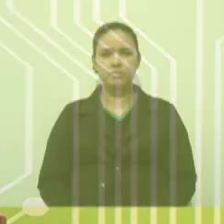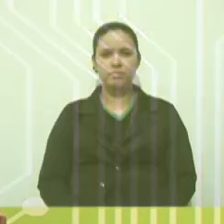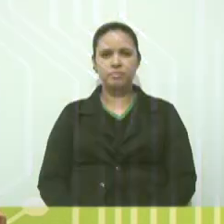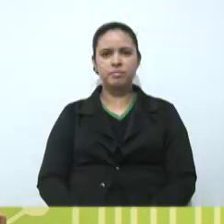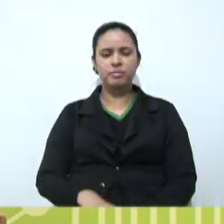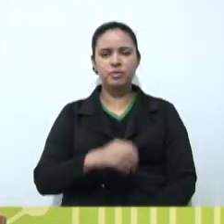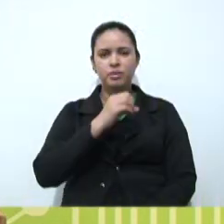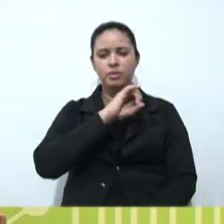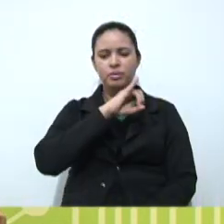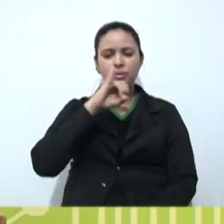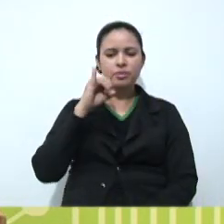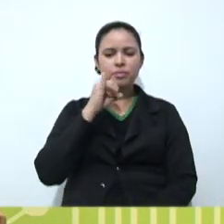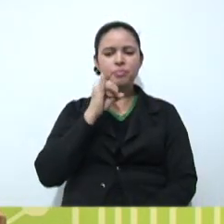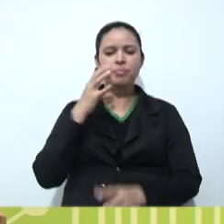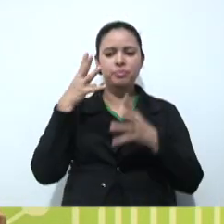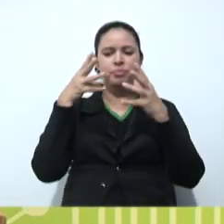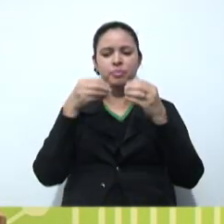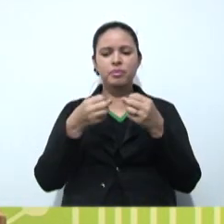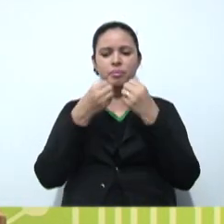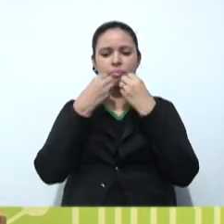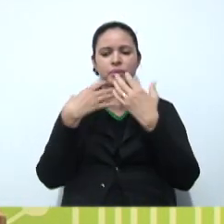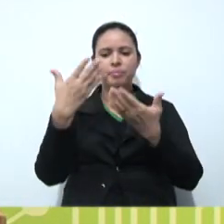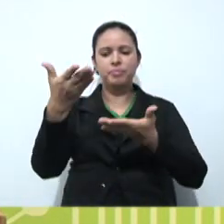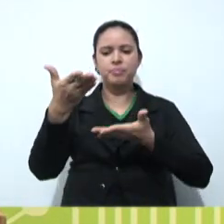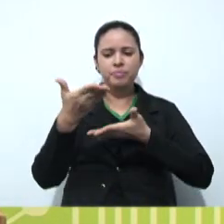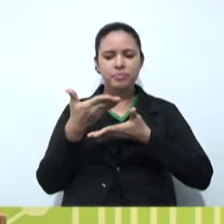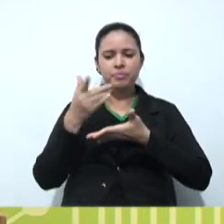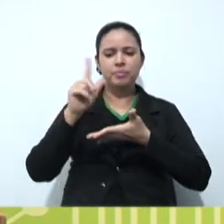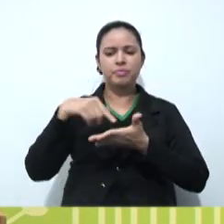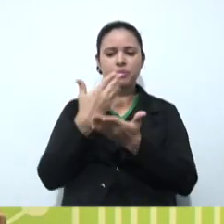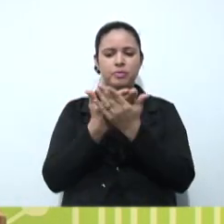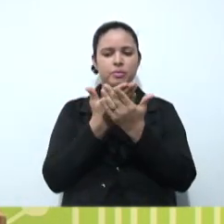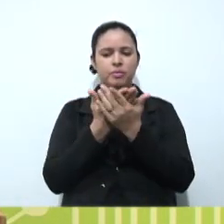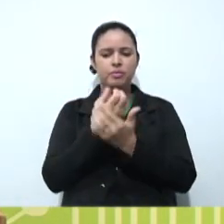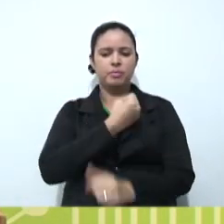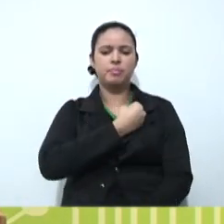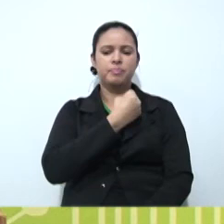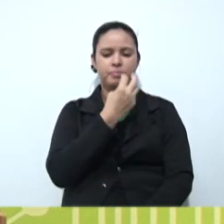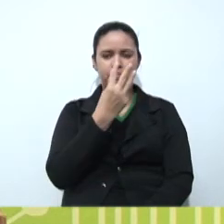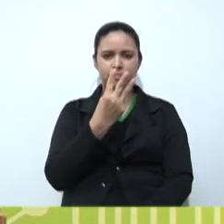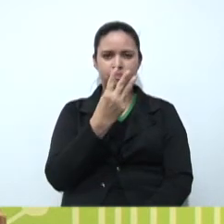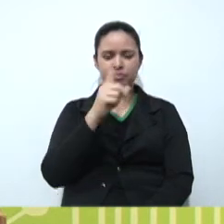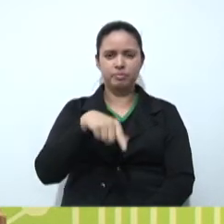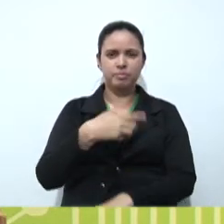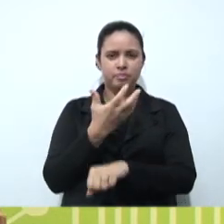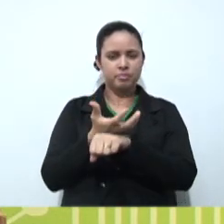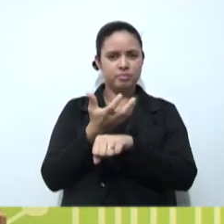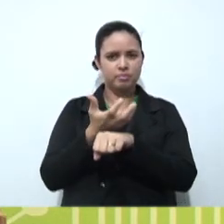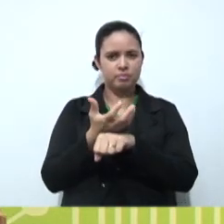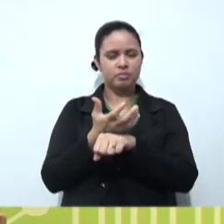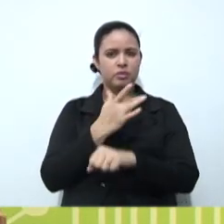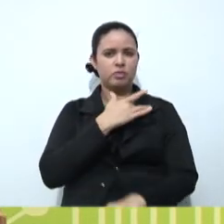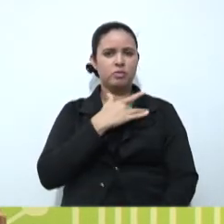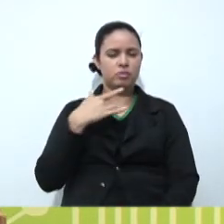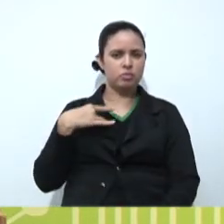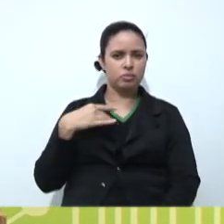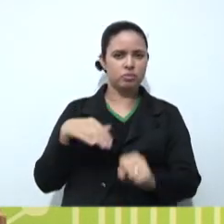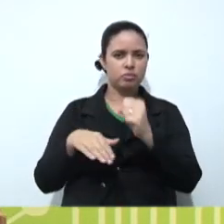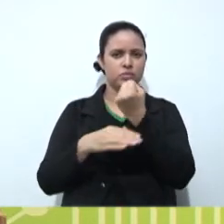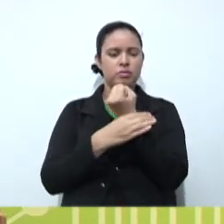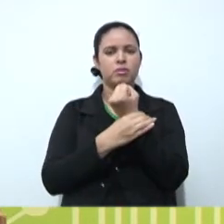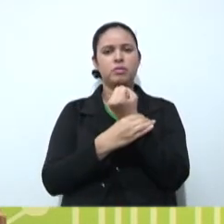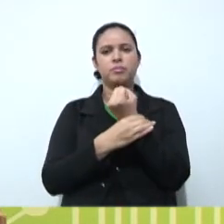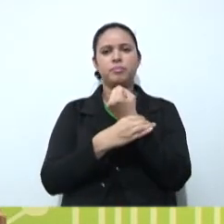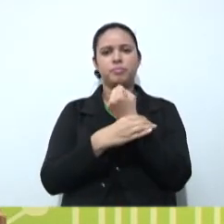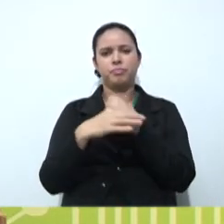Olá, seja muito bem-vindo à nossa teleaula de número 3 da disciplina de Saúde, Segurança e Meio